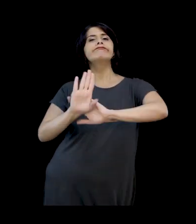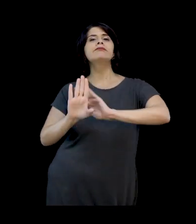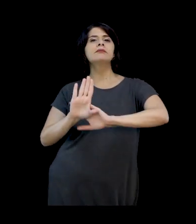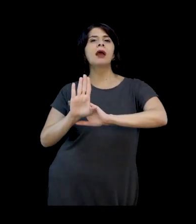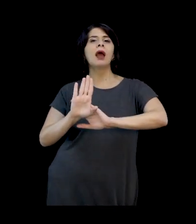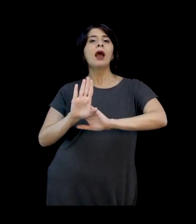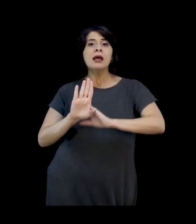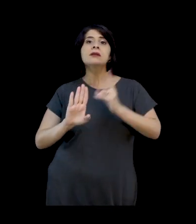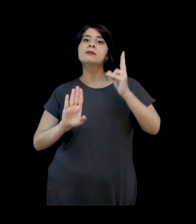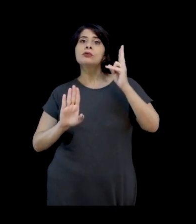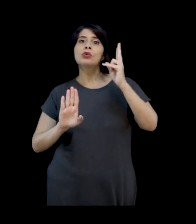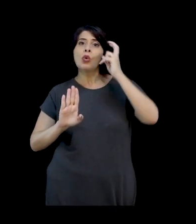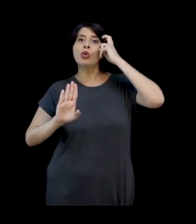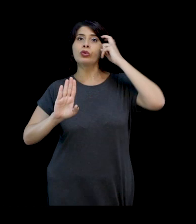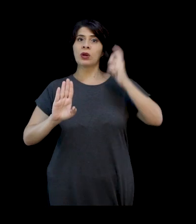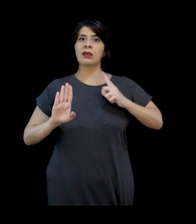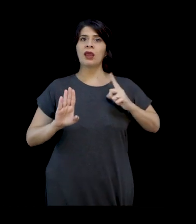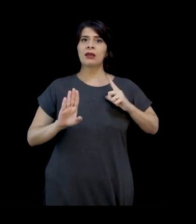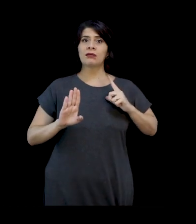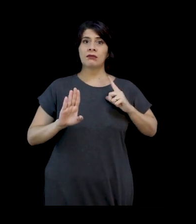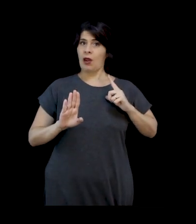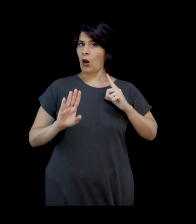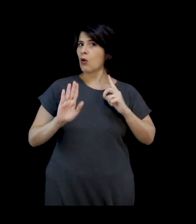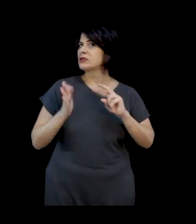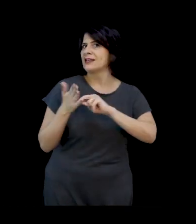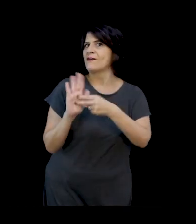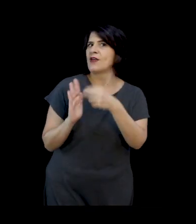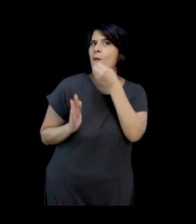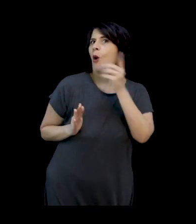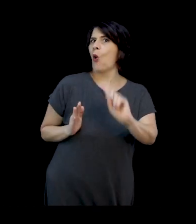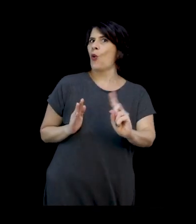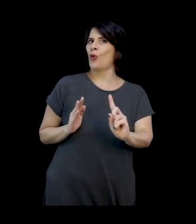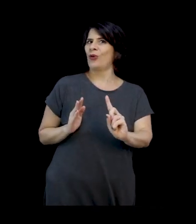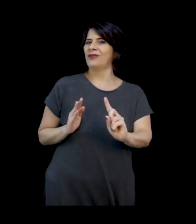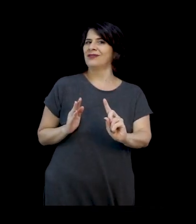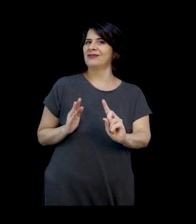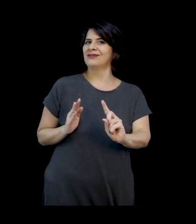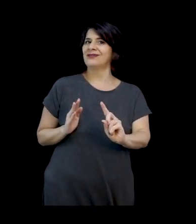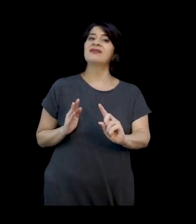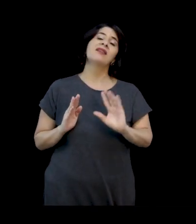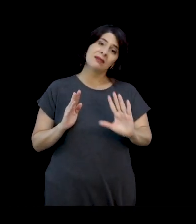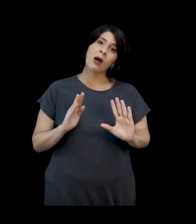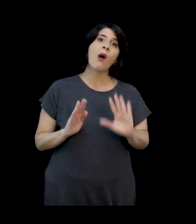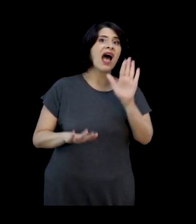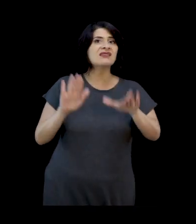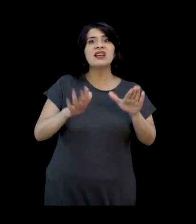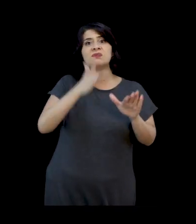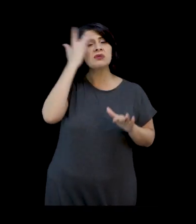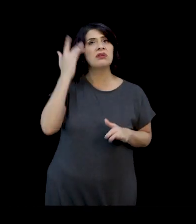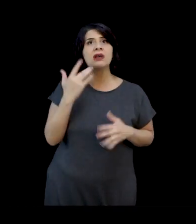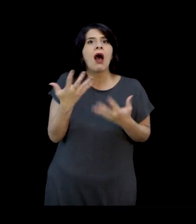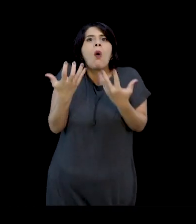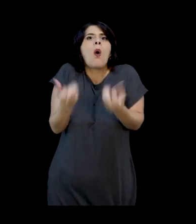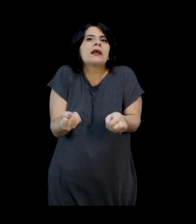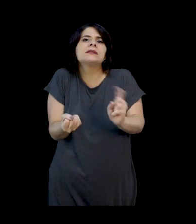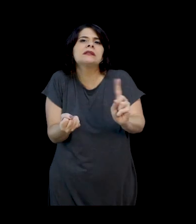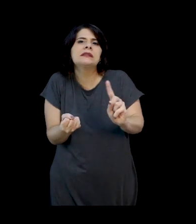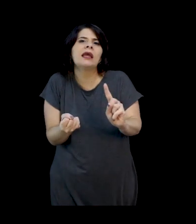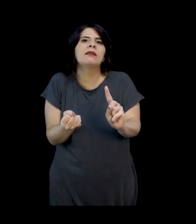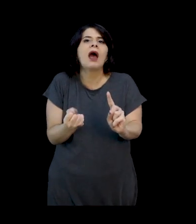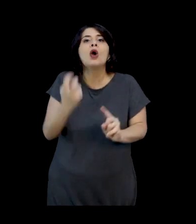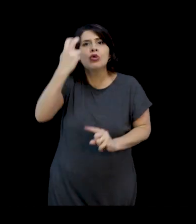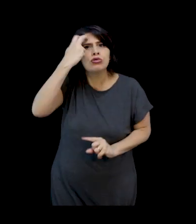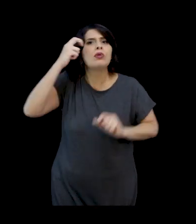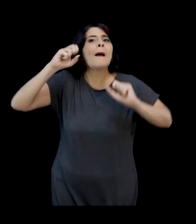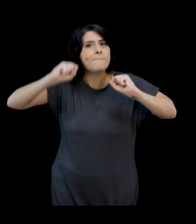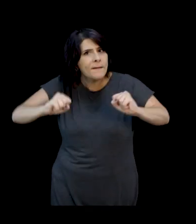tinha um significado cultural, não necessariamente benigno. Agora, a possibilidade de que a cultura tenha um caráter maligno e que ela